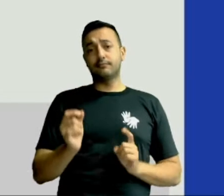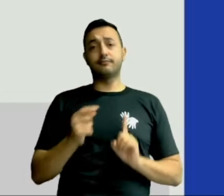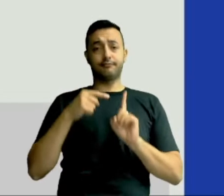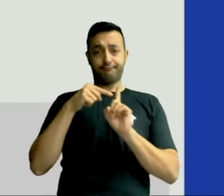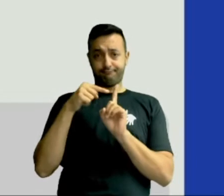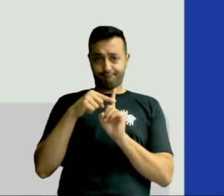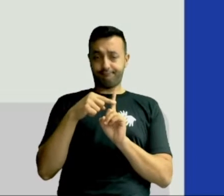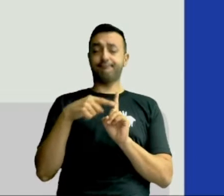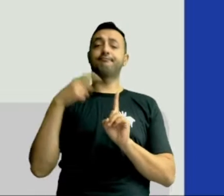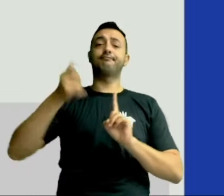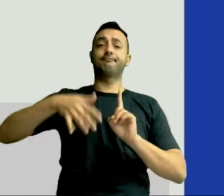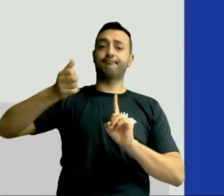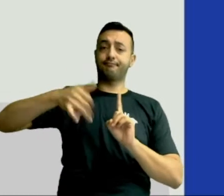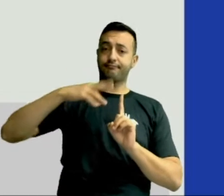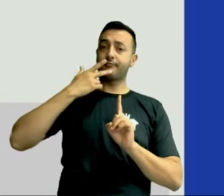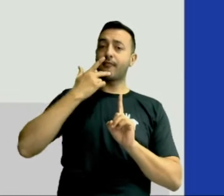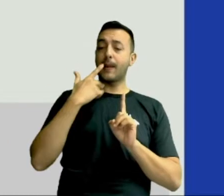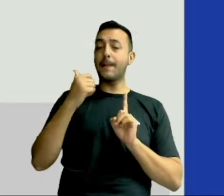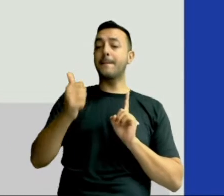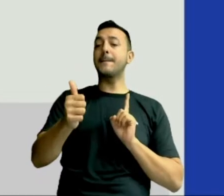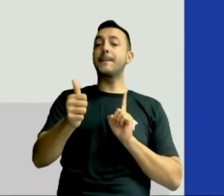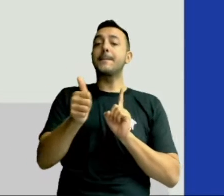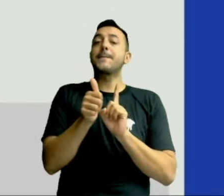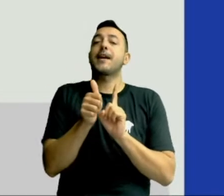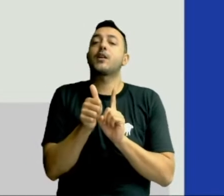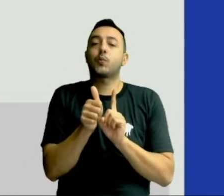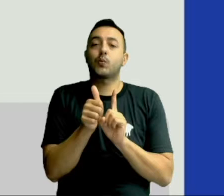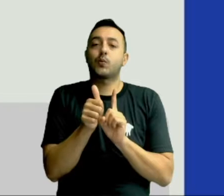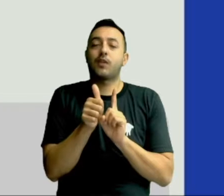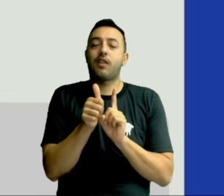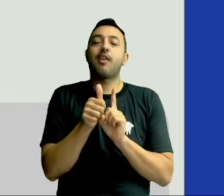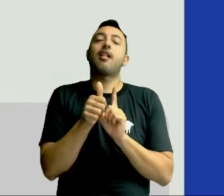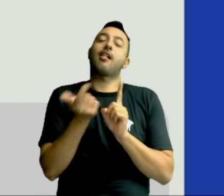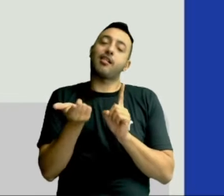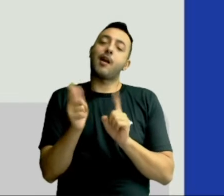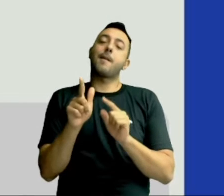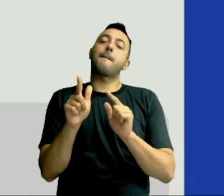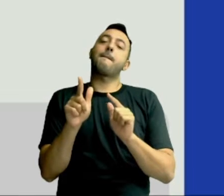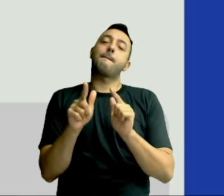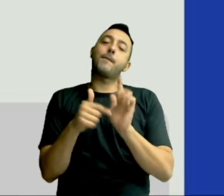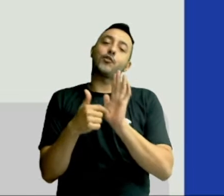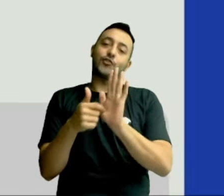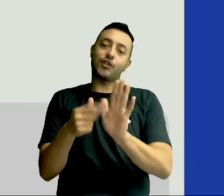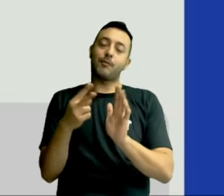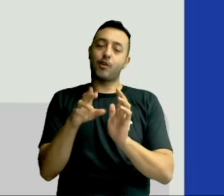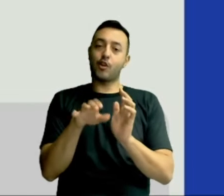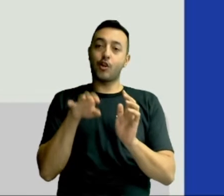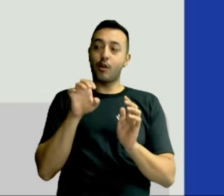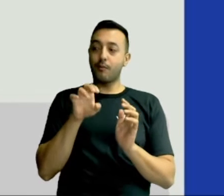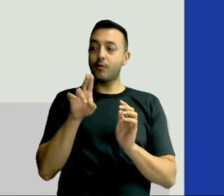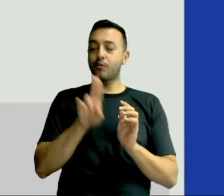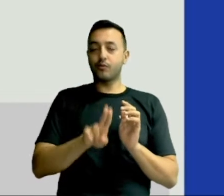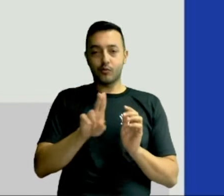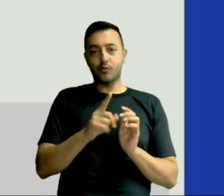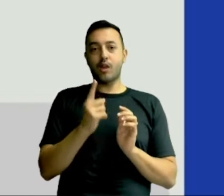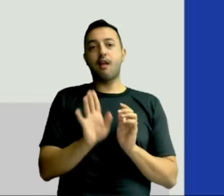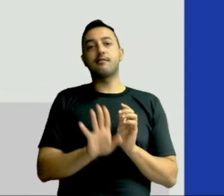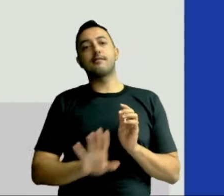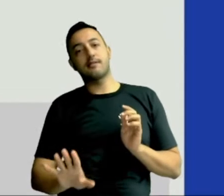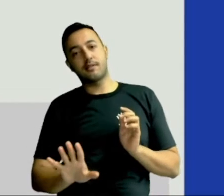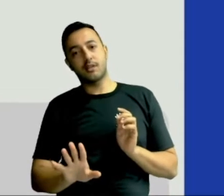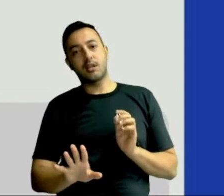a pessoa que fala está próxima do objeto o denunciantes pronome utilizado será um